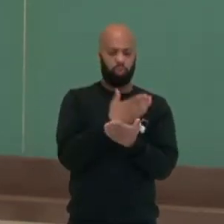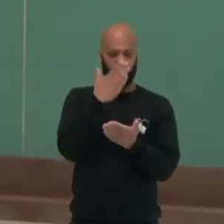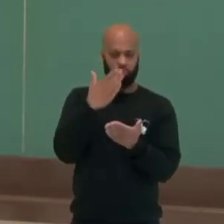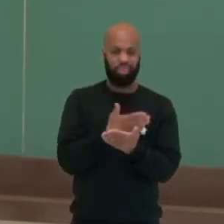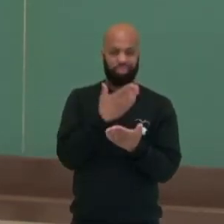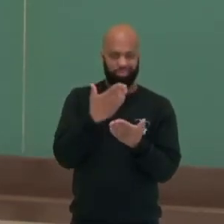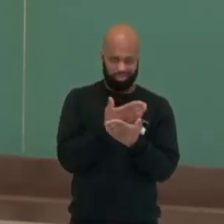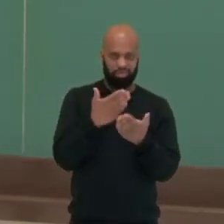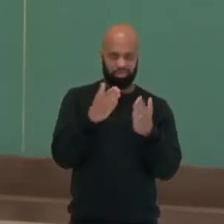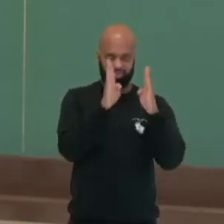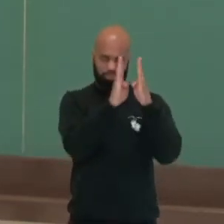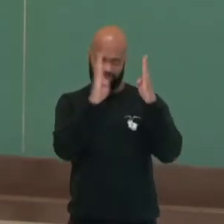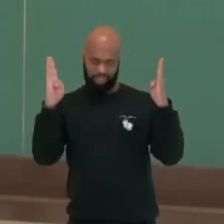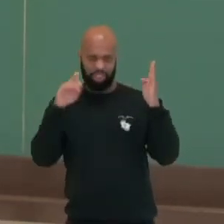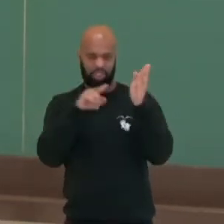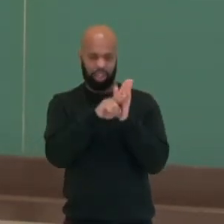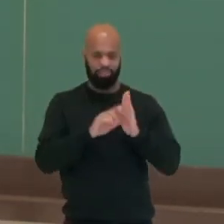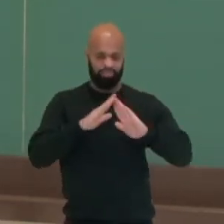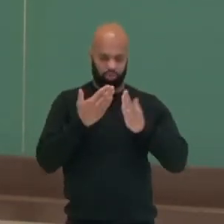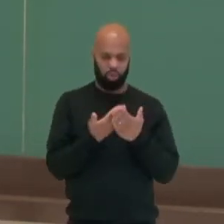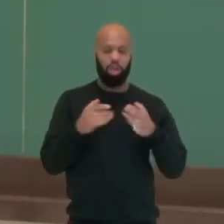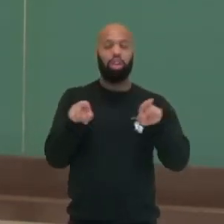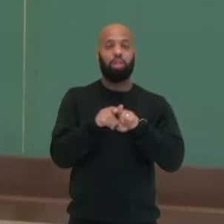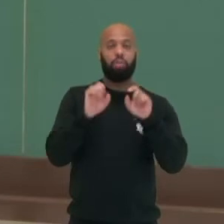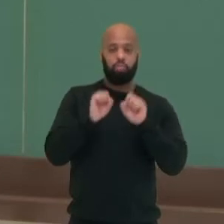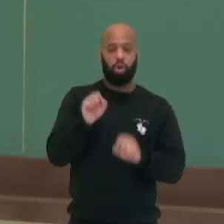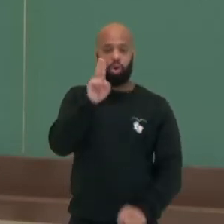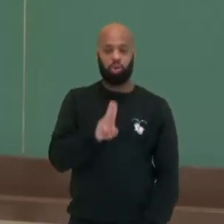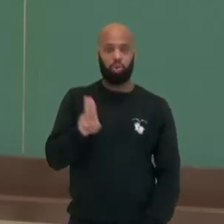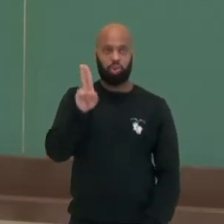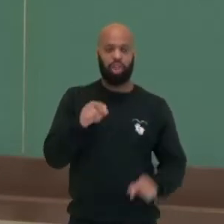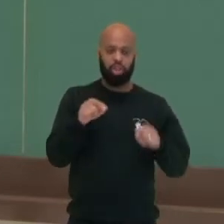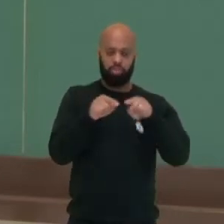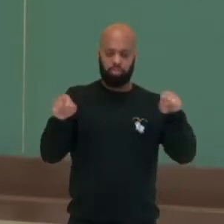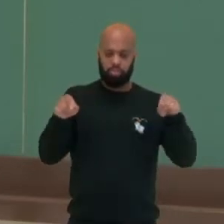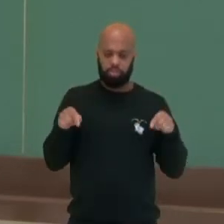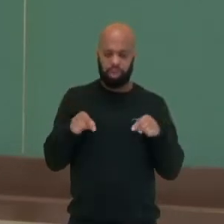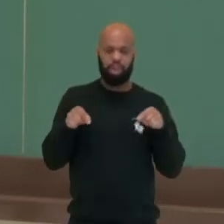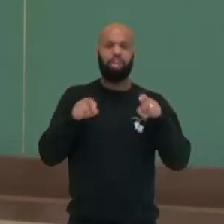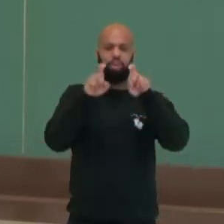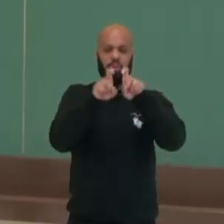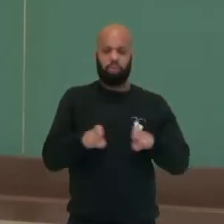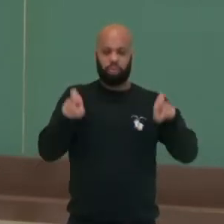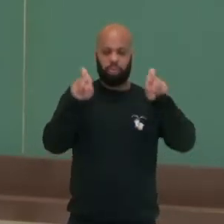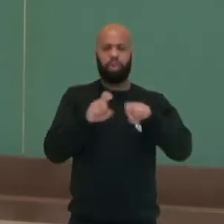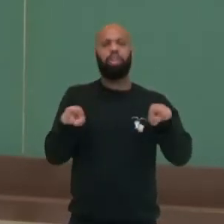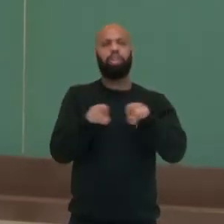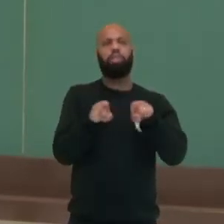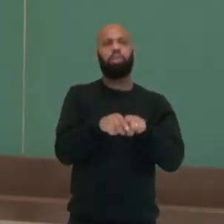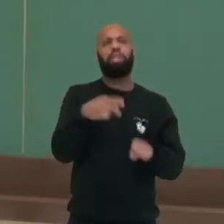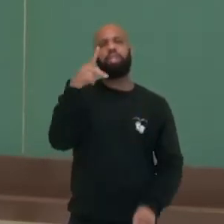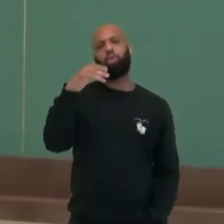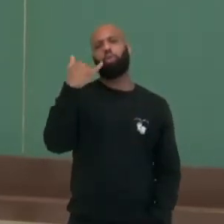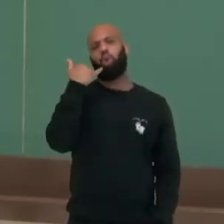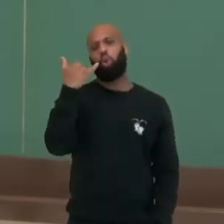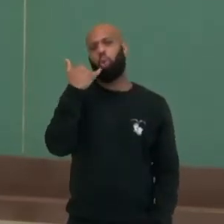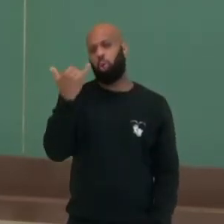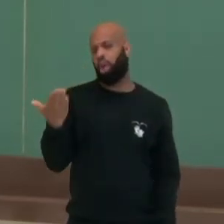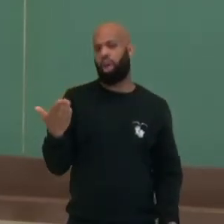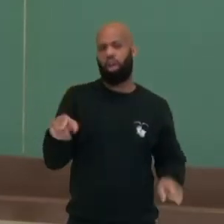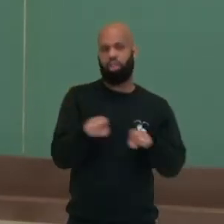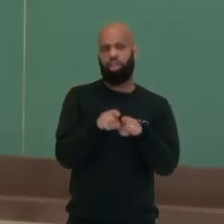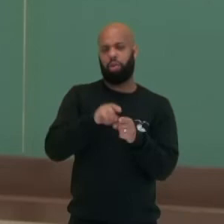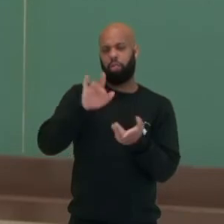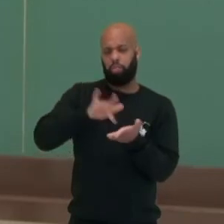tá? Podem pesquisar também utilizando o laboratório de informática ou mesmo o teu smartphone, o teu tablet ou até o